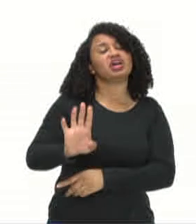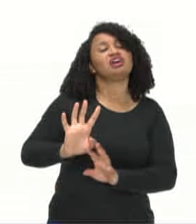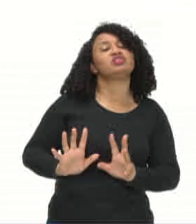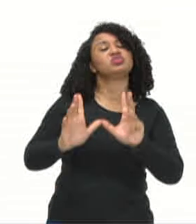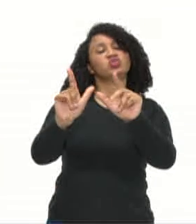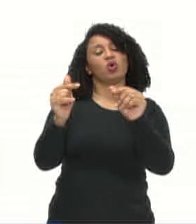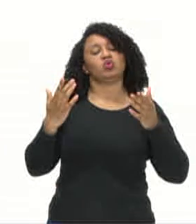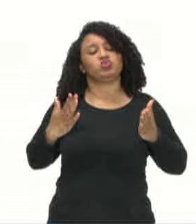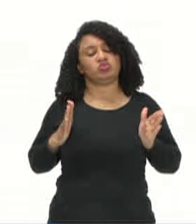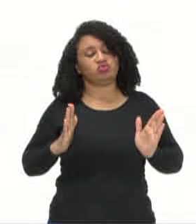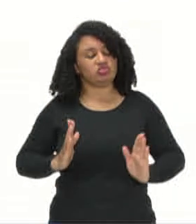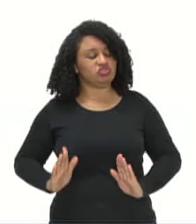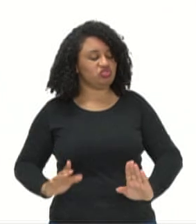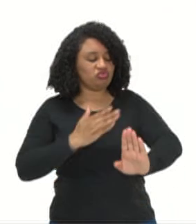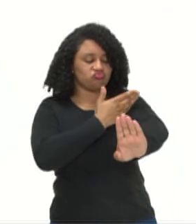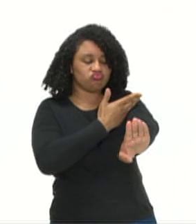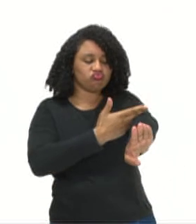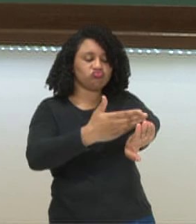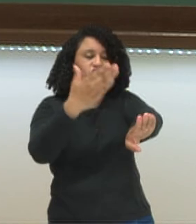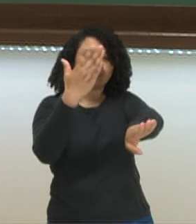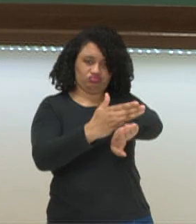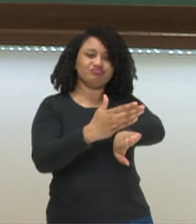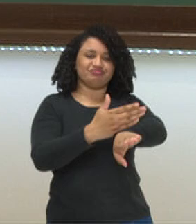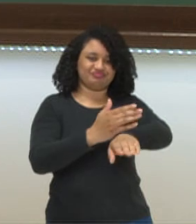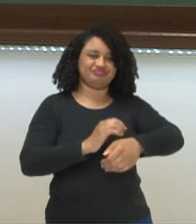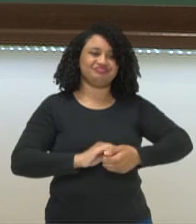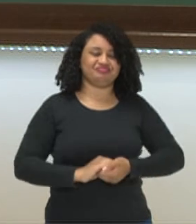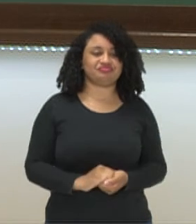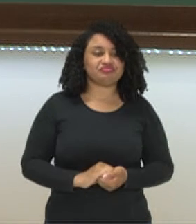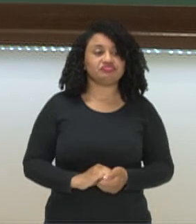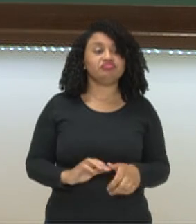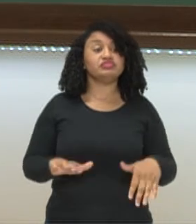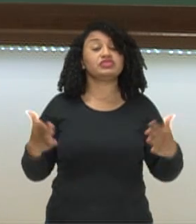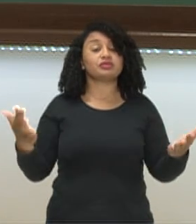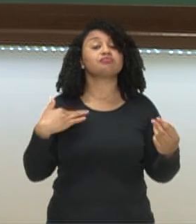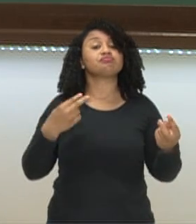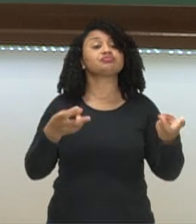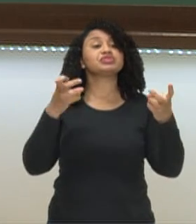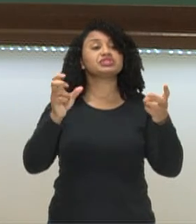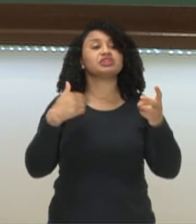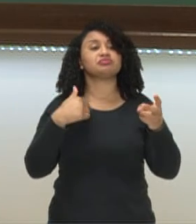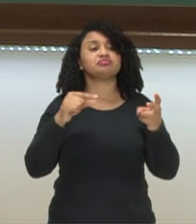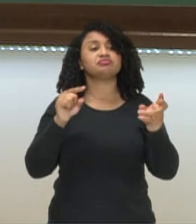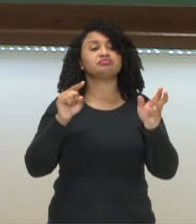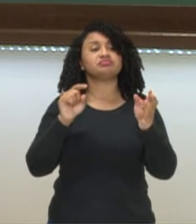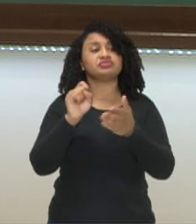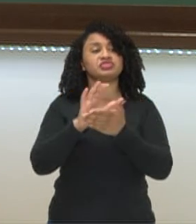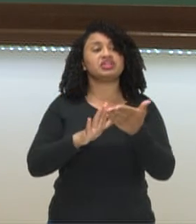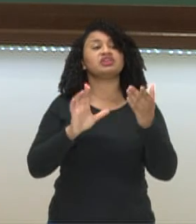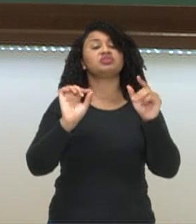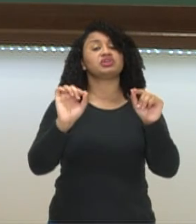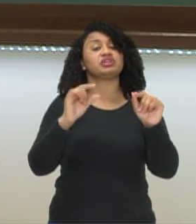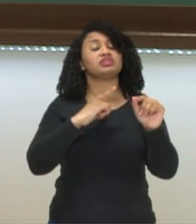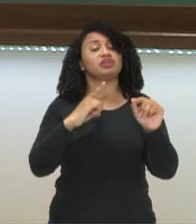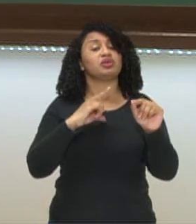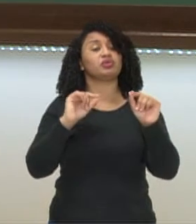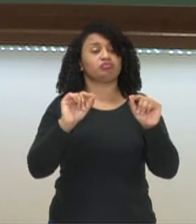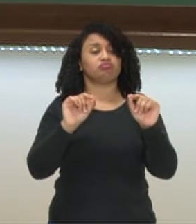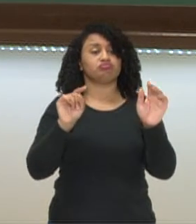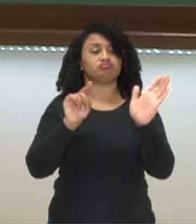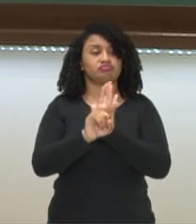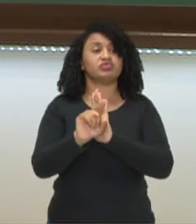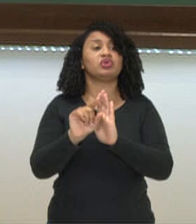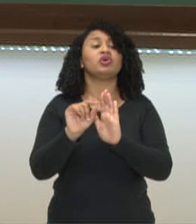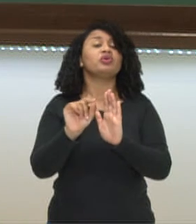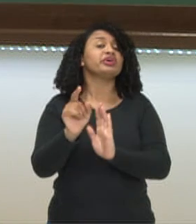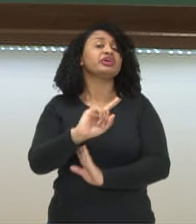os vestidos de manga comprida. Então, olha só. Aqui, nessa questão, nós temos o quê? A